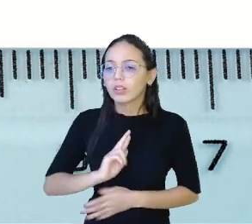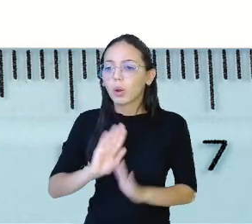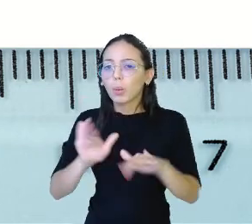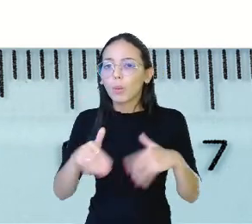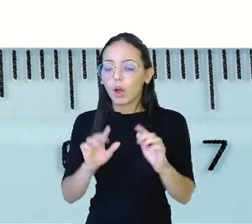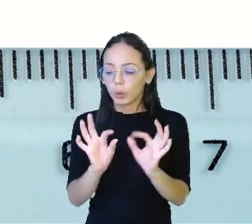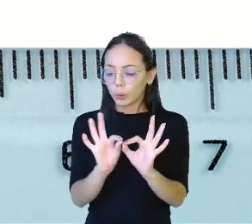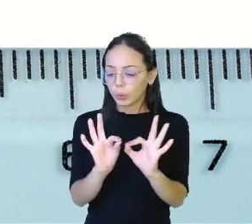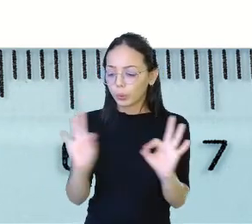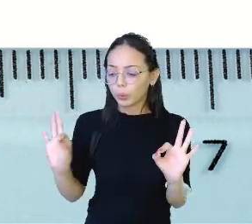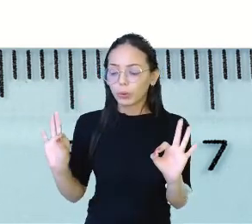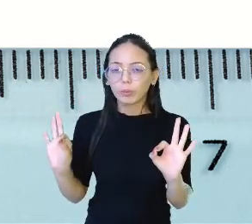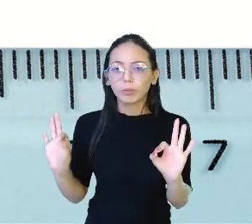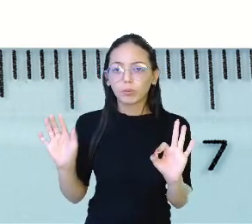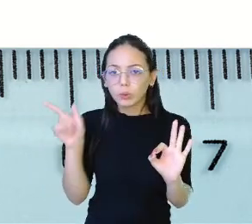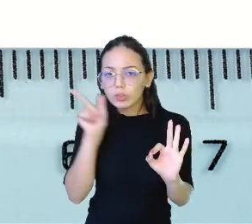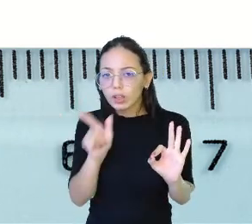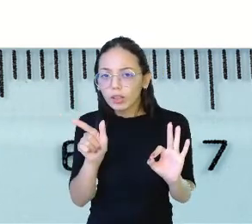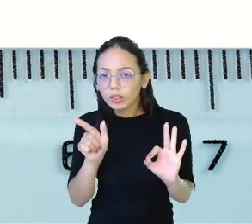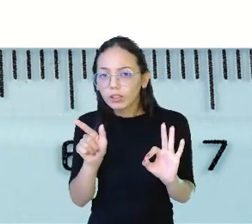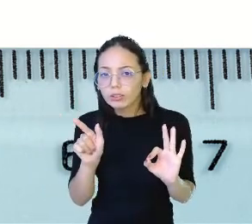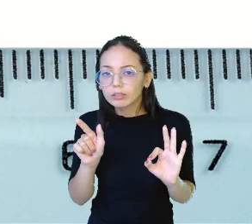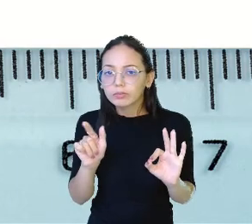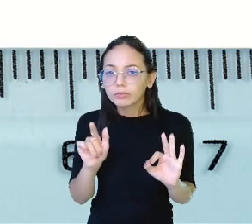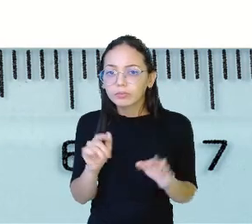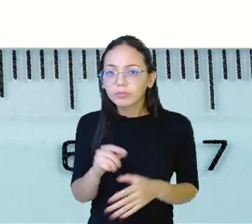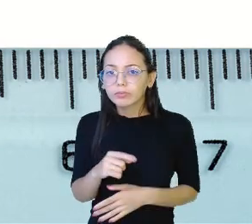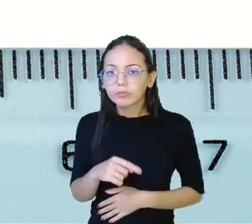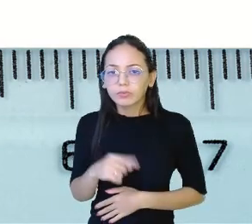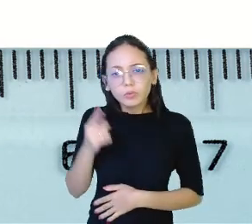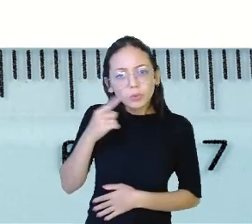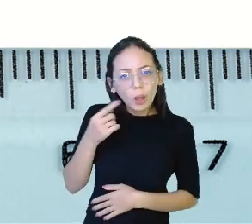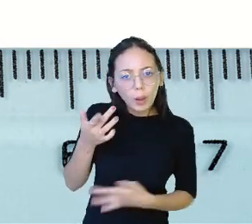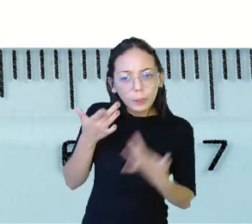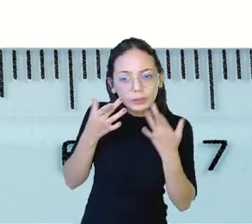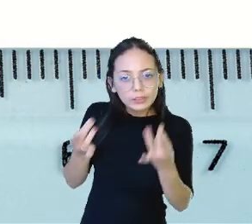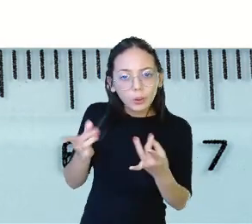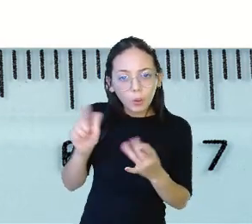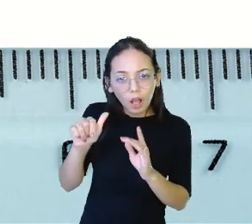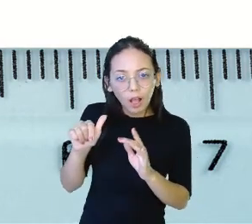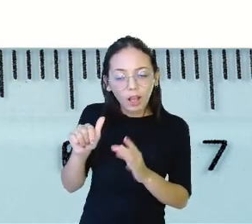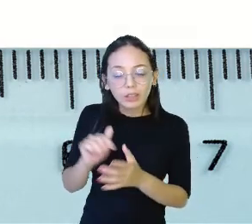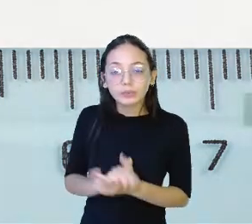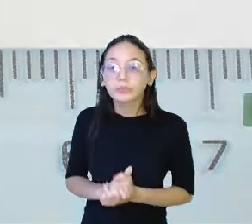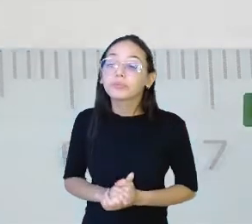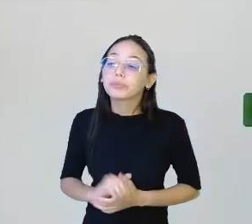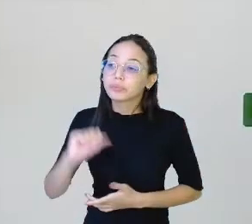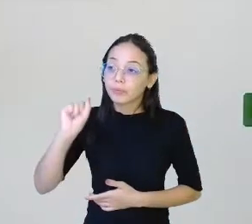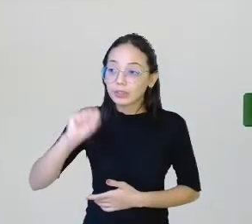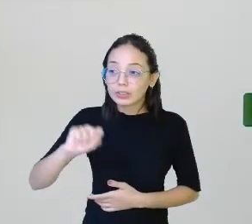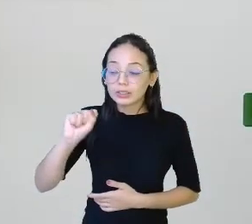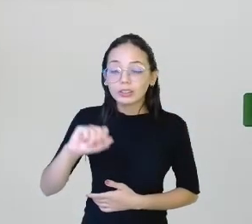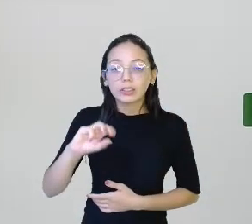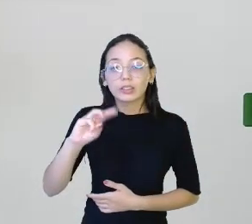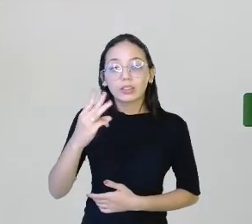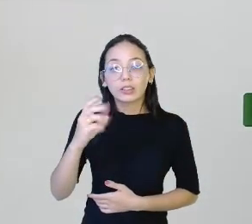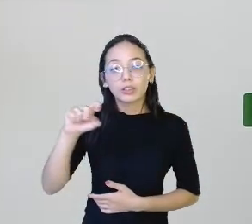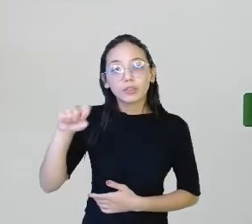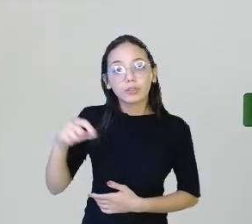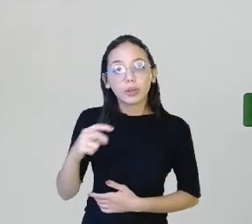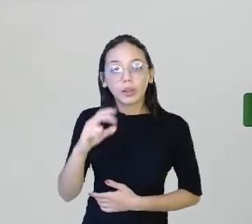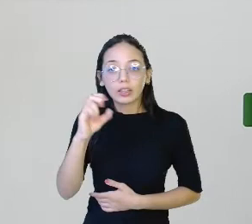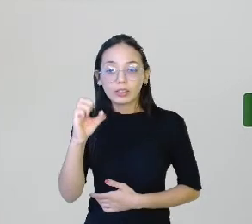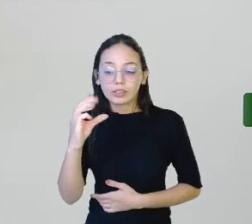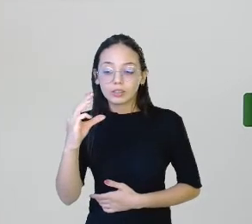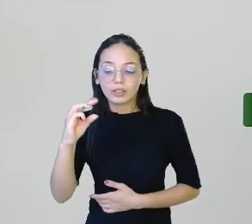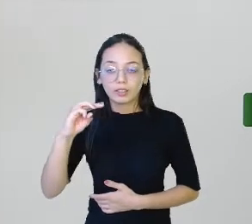tamanho desse parafuso? Eu estou ouvindo daqui. Isso mesmo. A gente encontrou 3,5